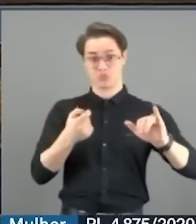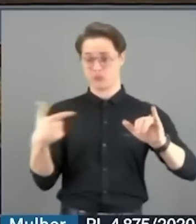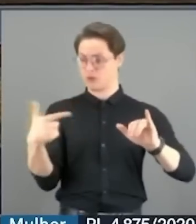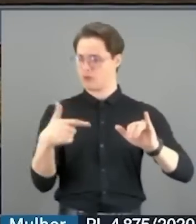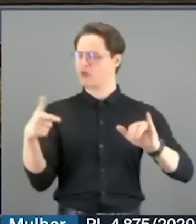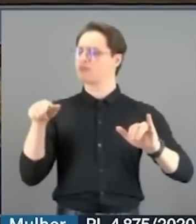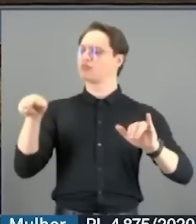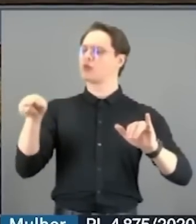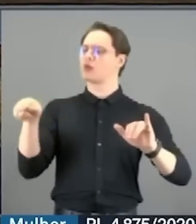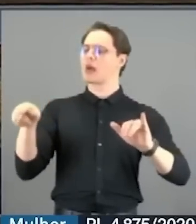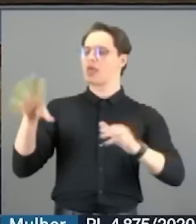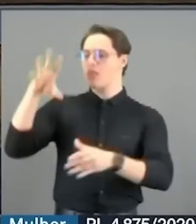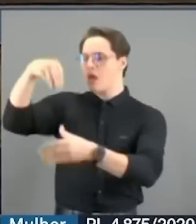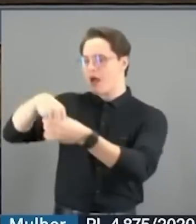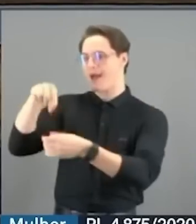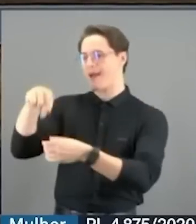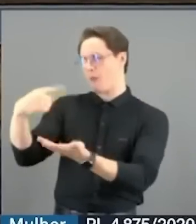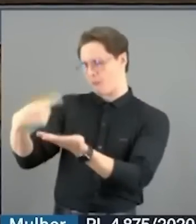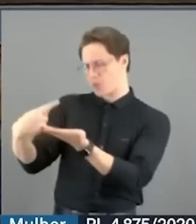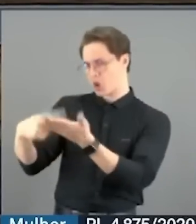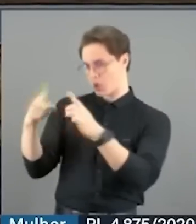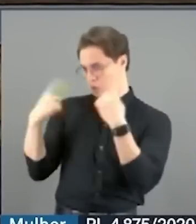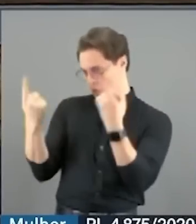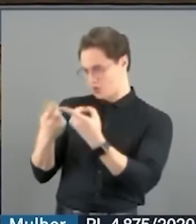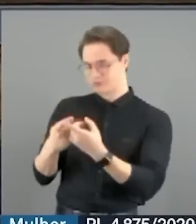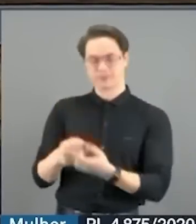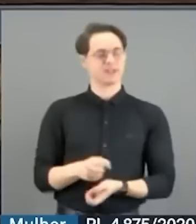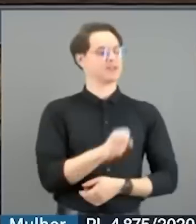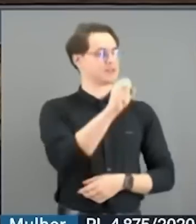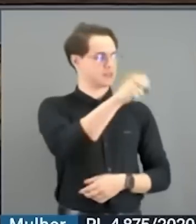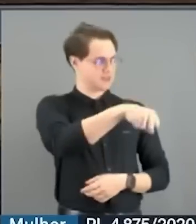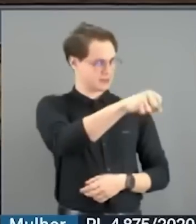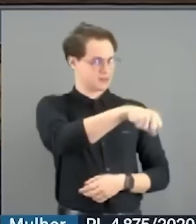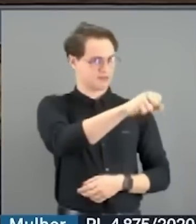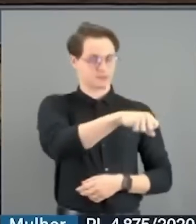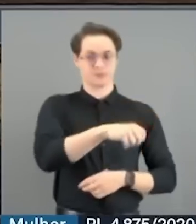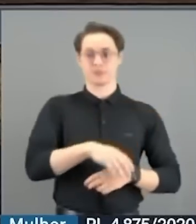saiu desta segunda reunião? Sim, saiu.